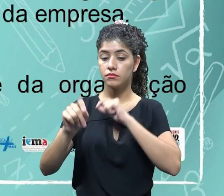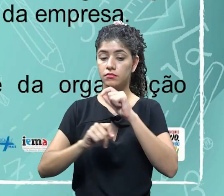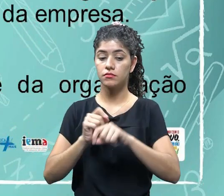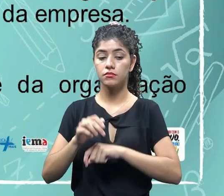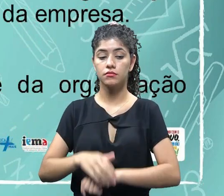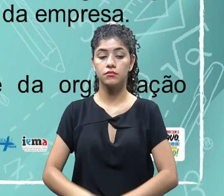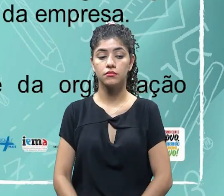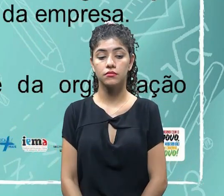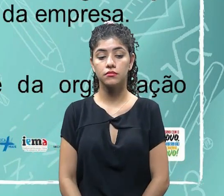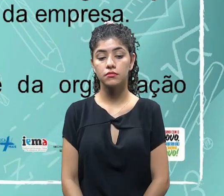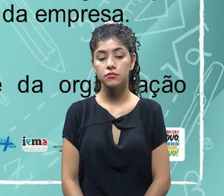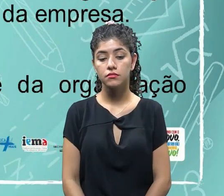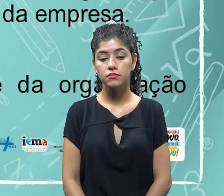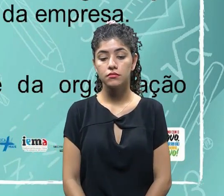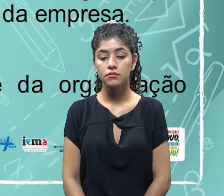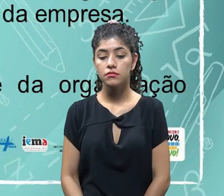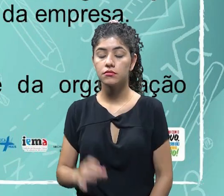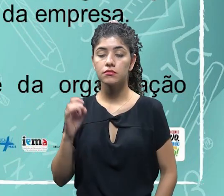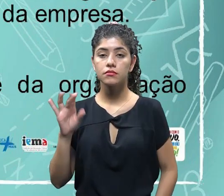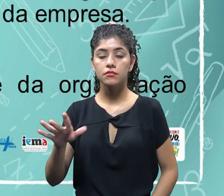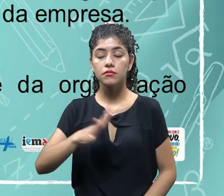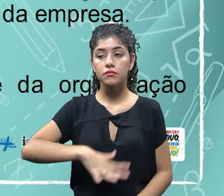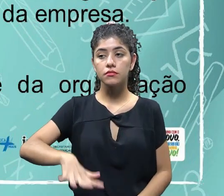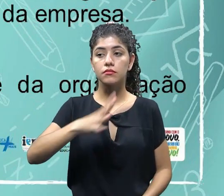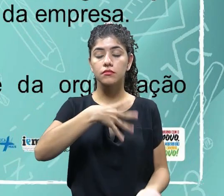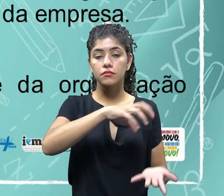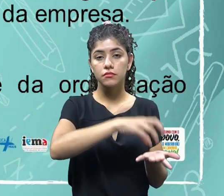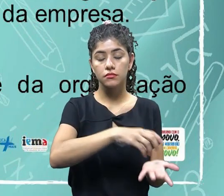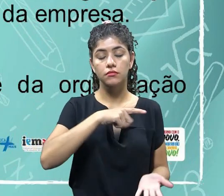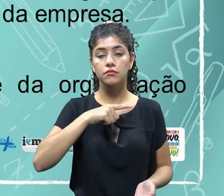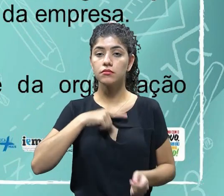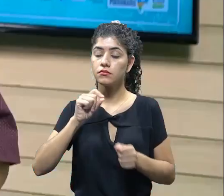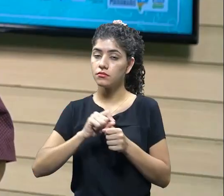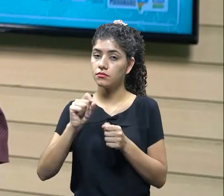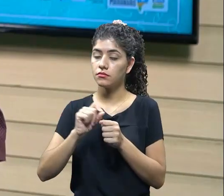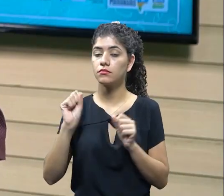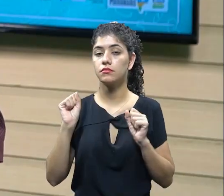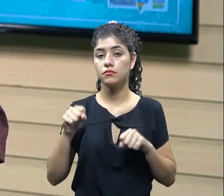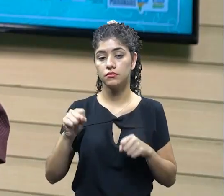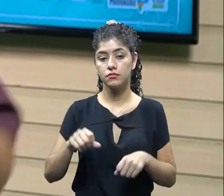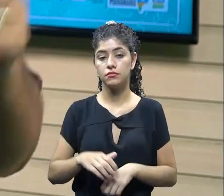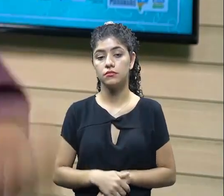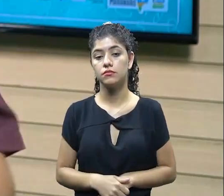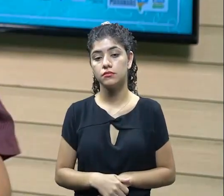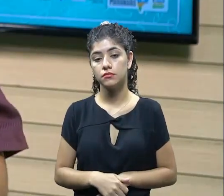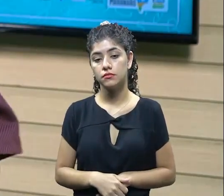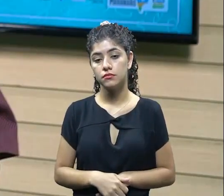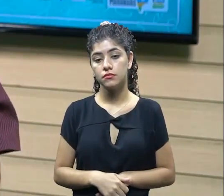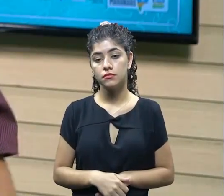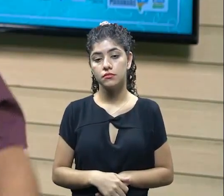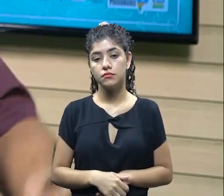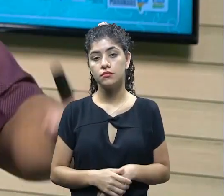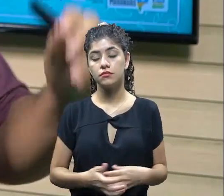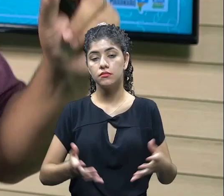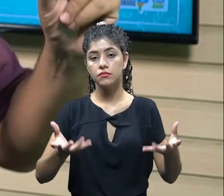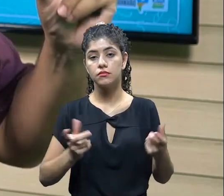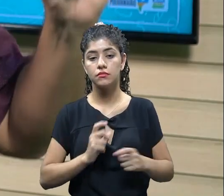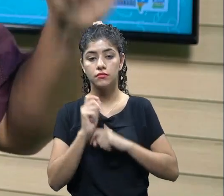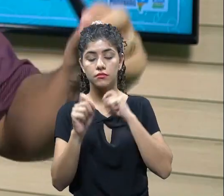à questão somente setorial. Há uma atividade em si, né? Olha, no Natal eu